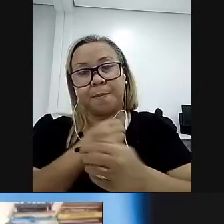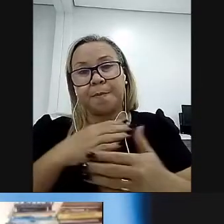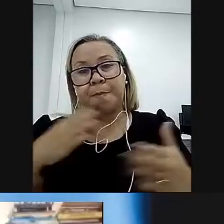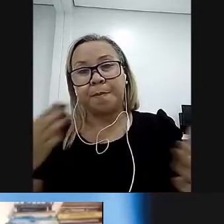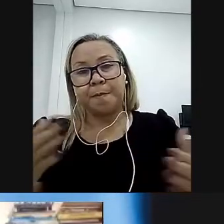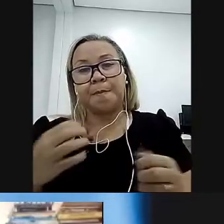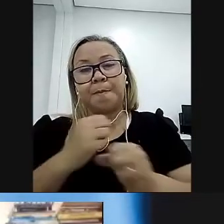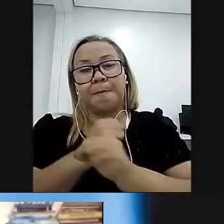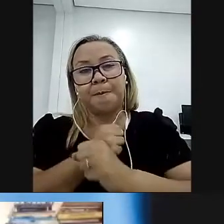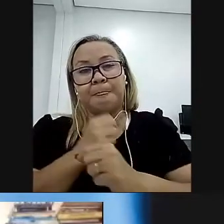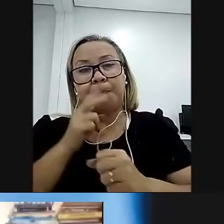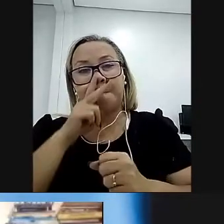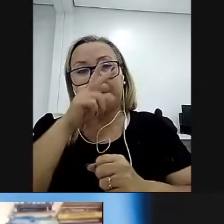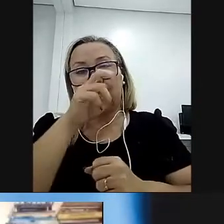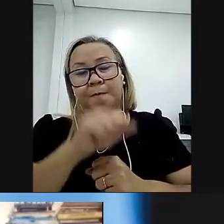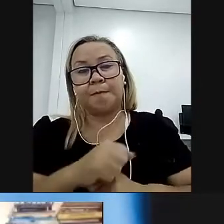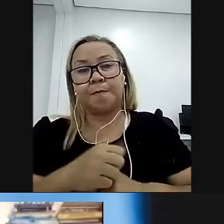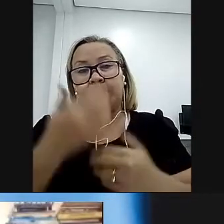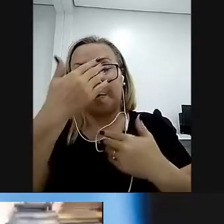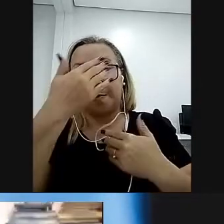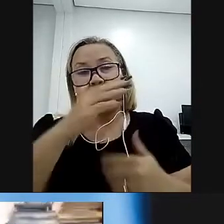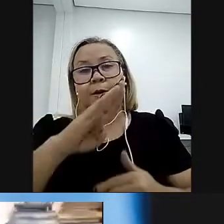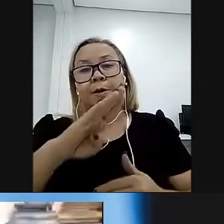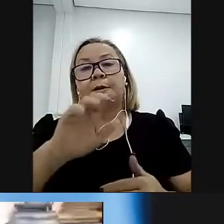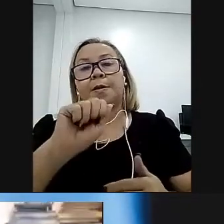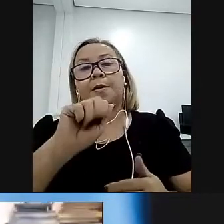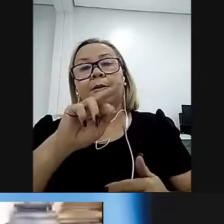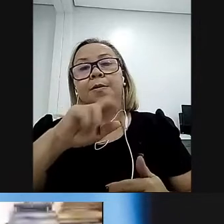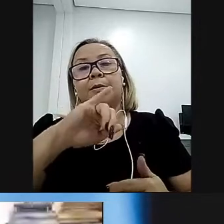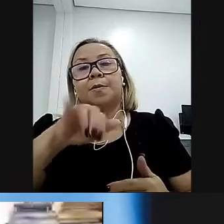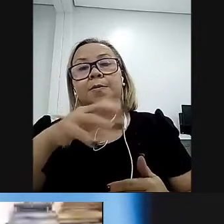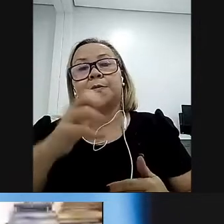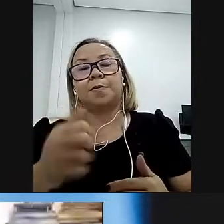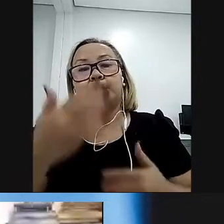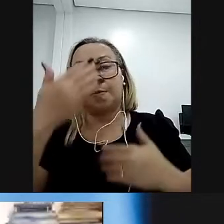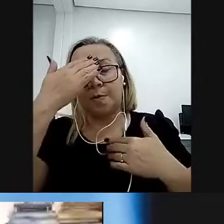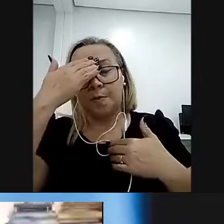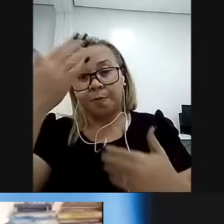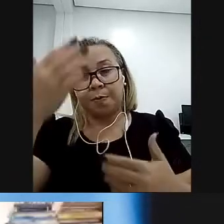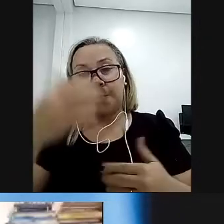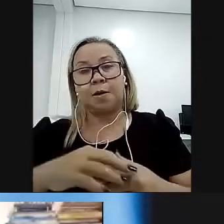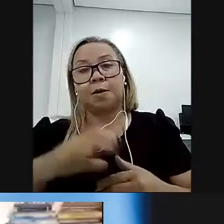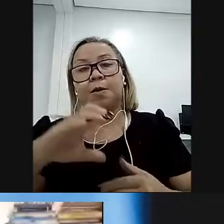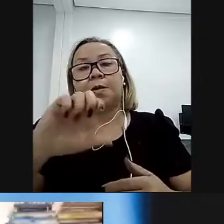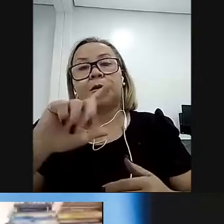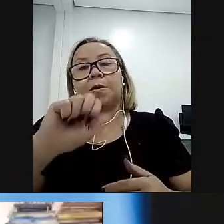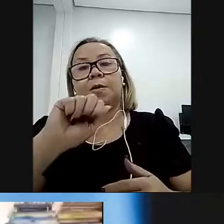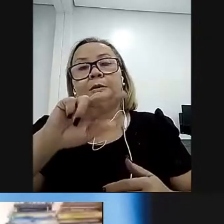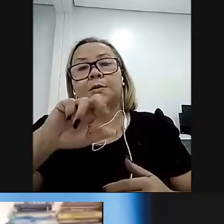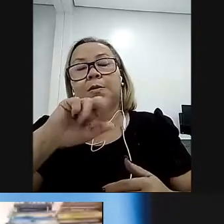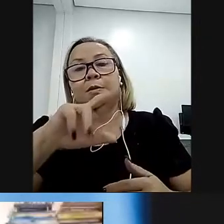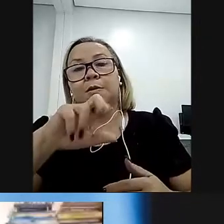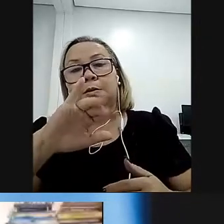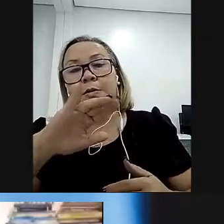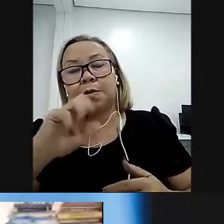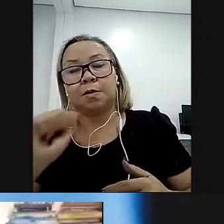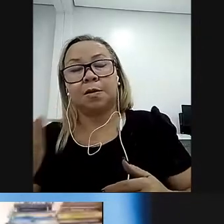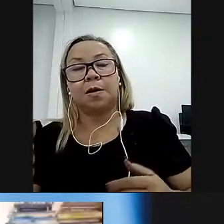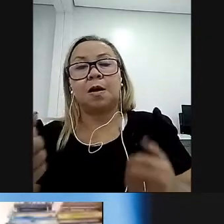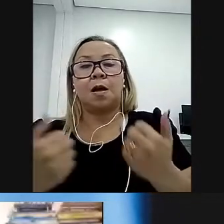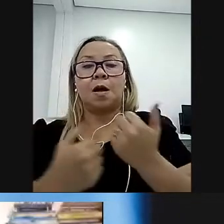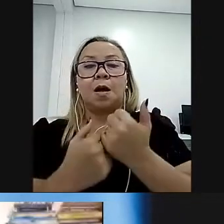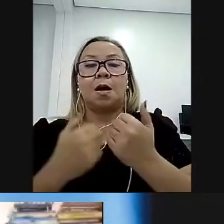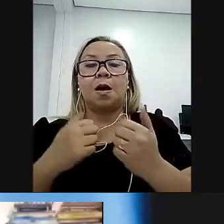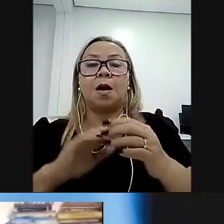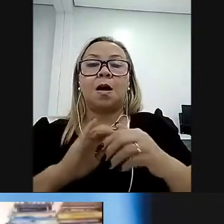Barja. Obrigada, Cláudia Ramalho, do SESI, nosso patrocinador. Quero agradecer o Jay, nosso diretor de tecnologia, que